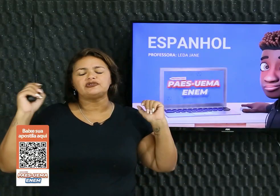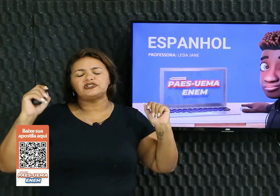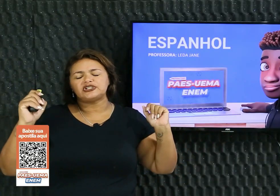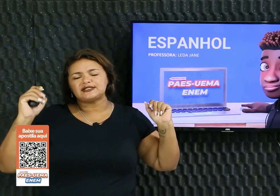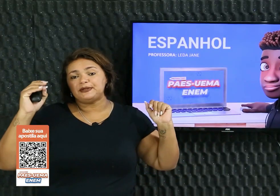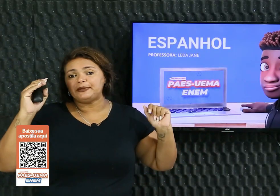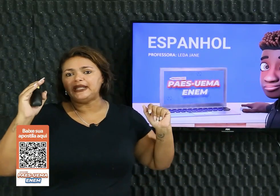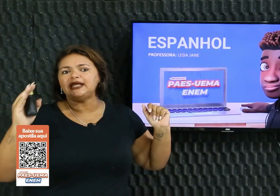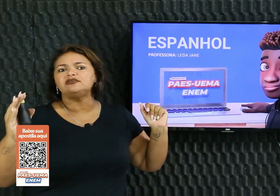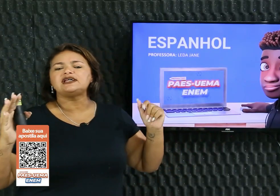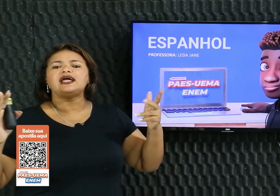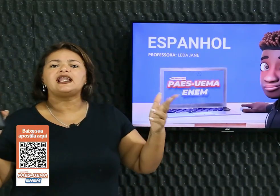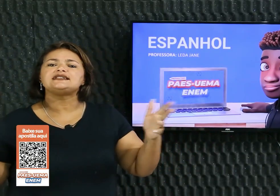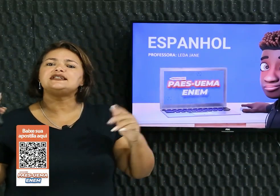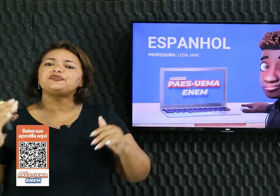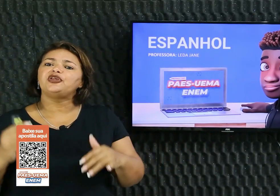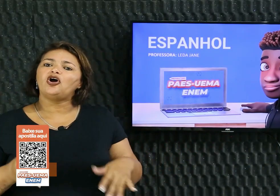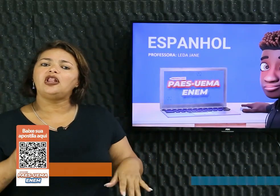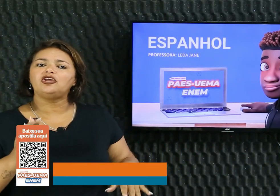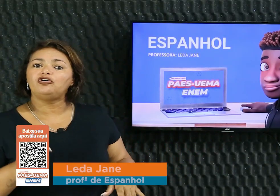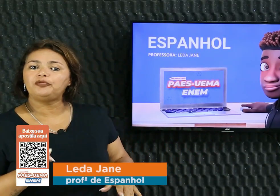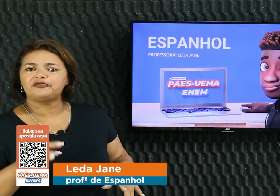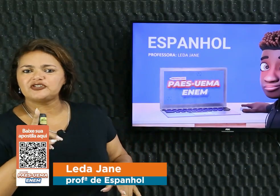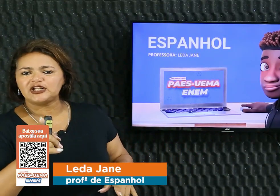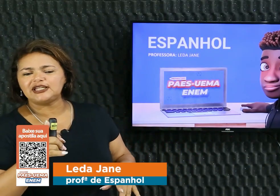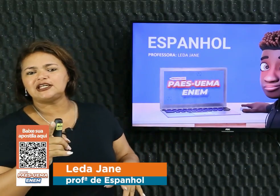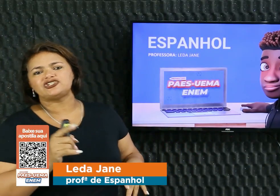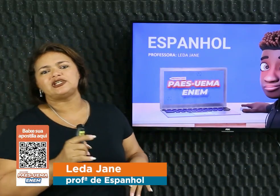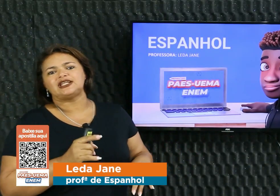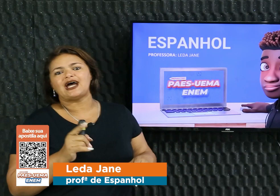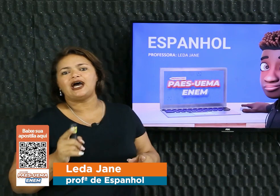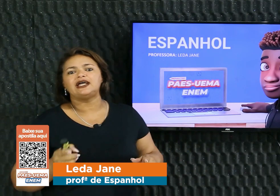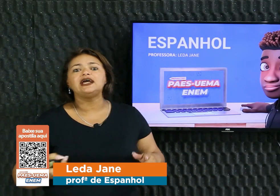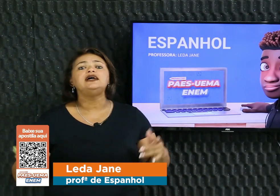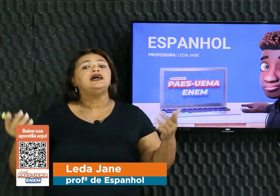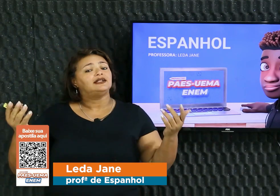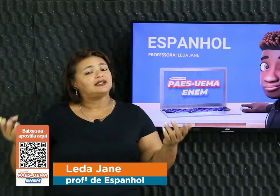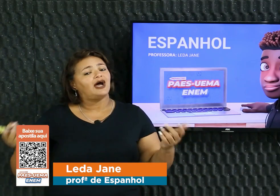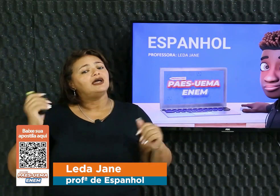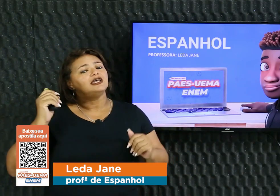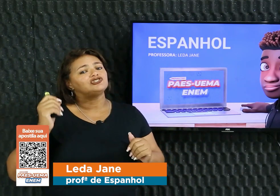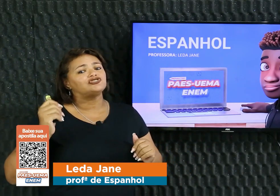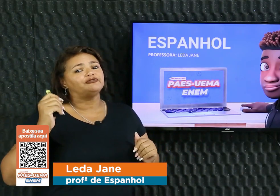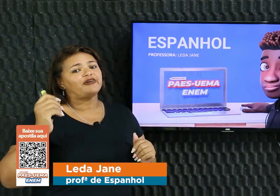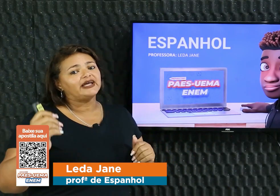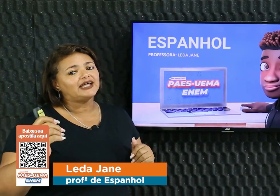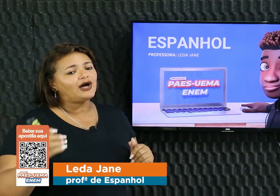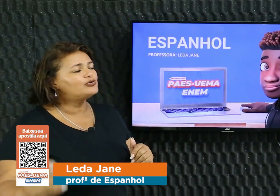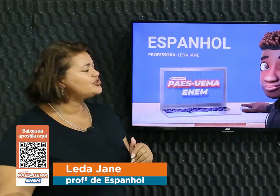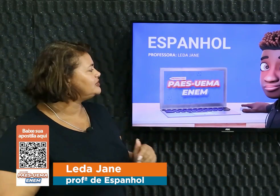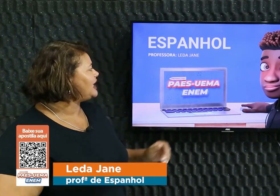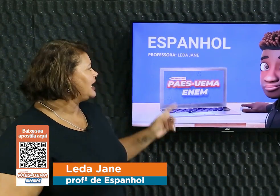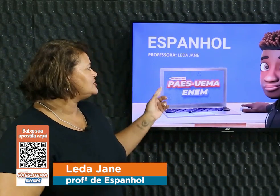Olá, chicos e chicas, bem-vindos à classe de espanhol de hoje. Professora Leda Jane aqui na área, tá? E a gente vai dar continuidade